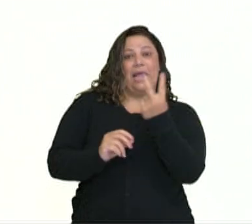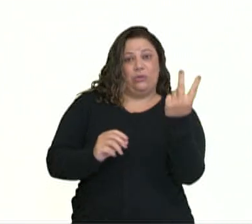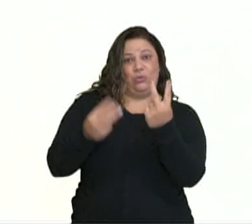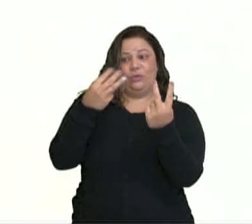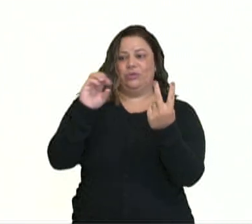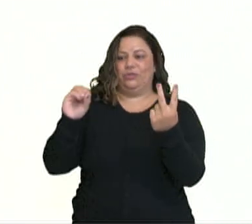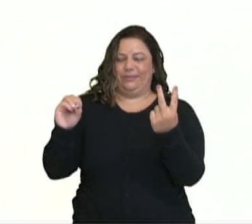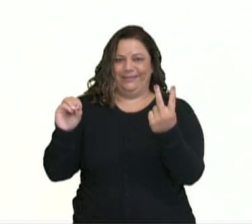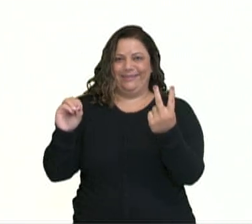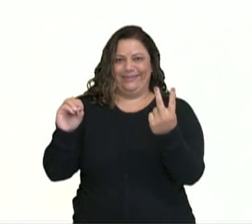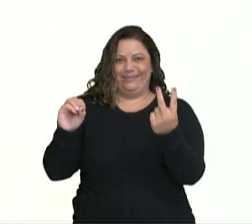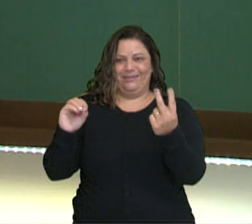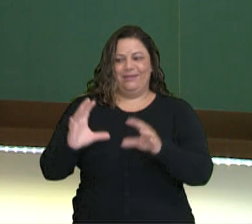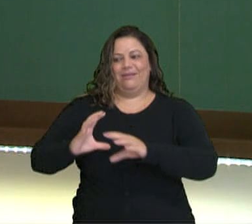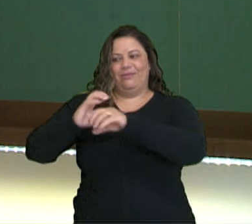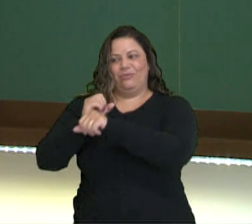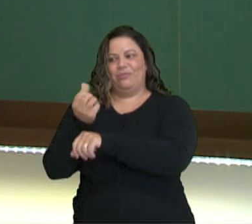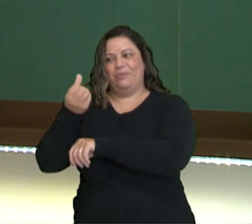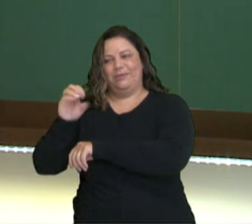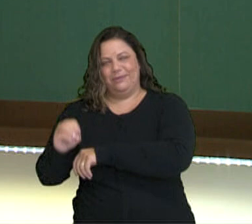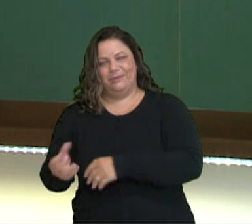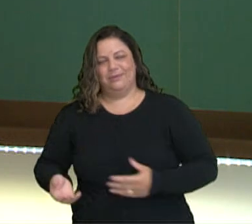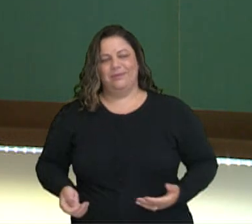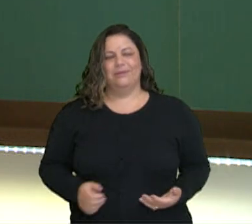30 minutos. Lembre-se disso.